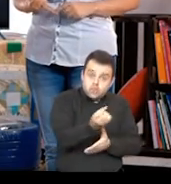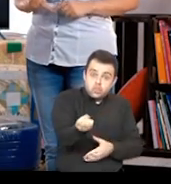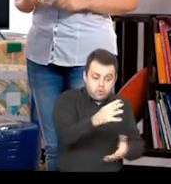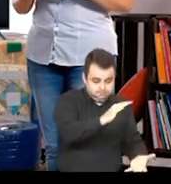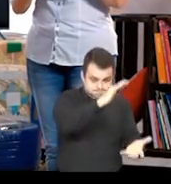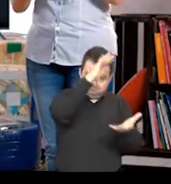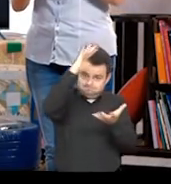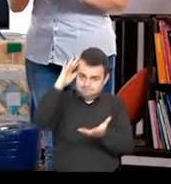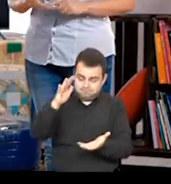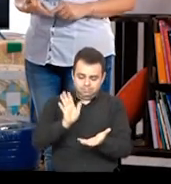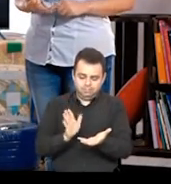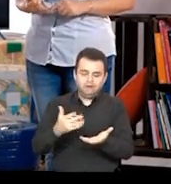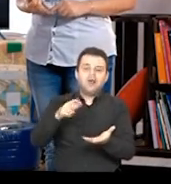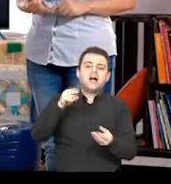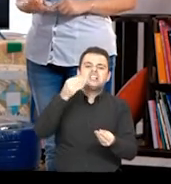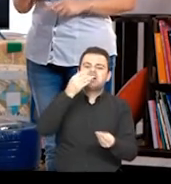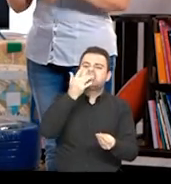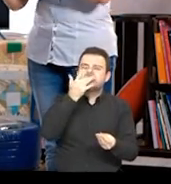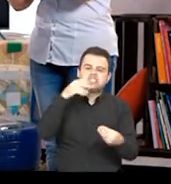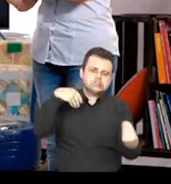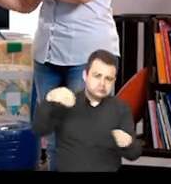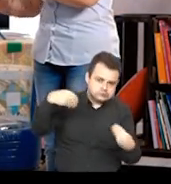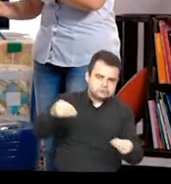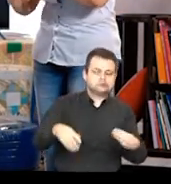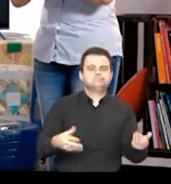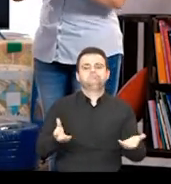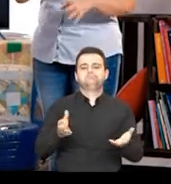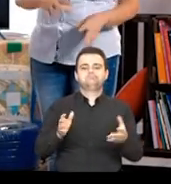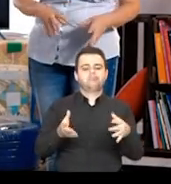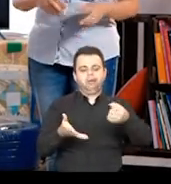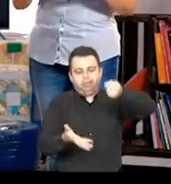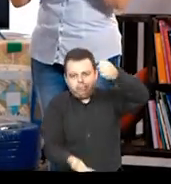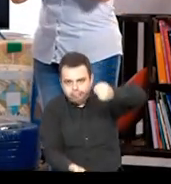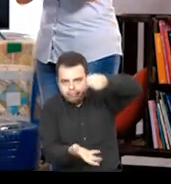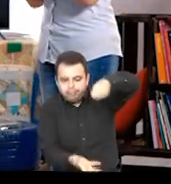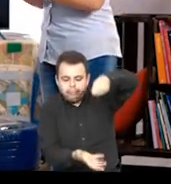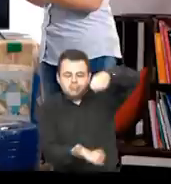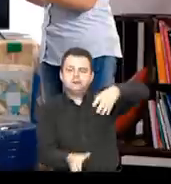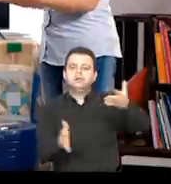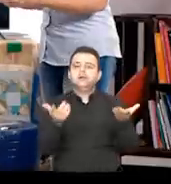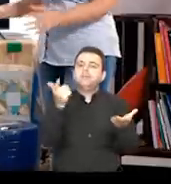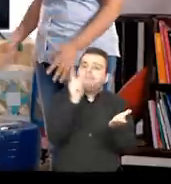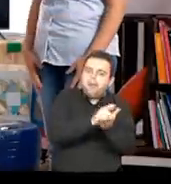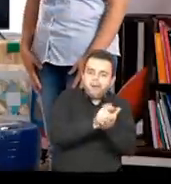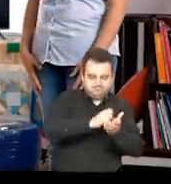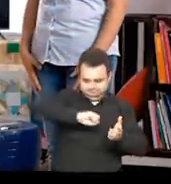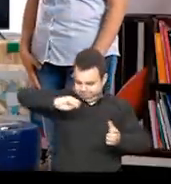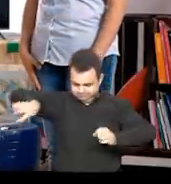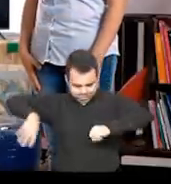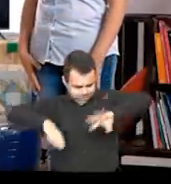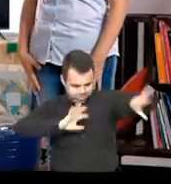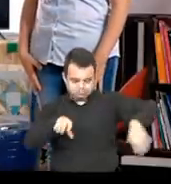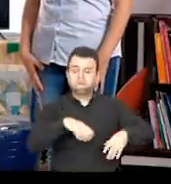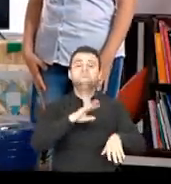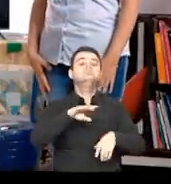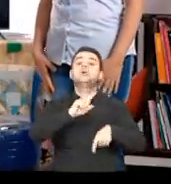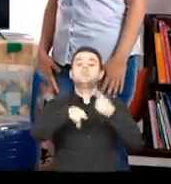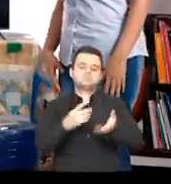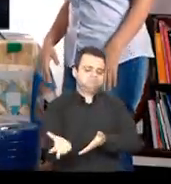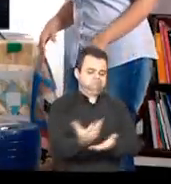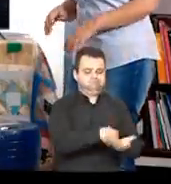a embalagem, a sacola plástica, alguns plastiquinhos e uns papeizinhos que vão tudo pro lixo. Sim, e